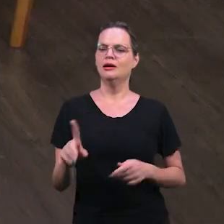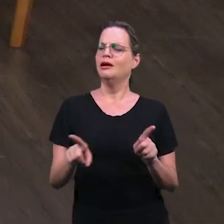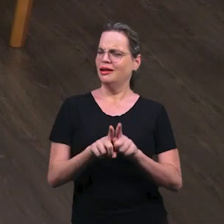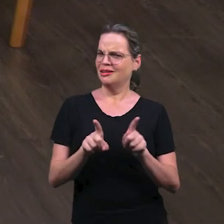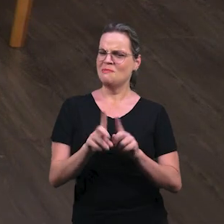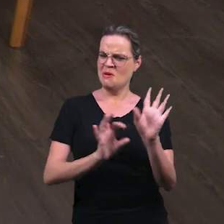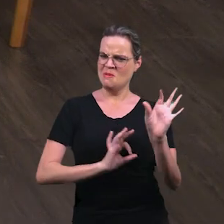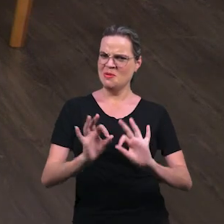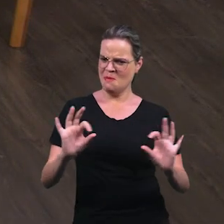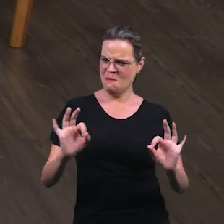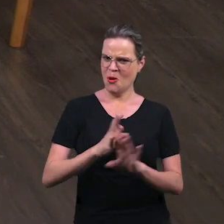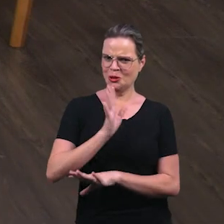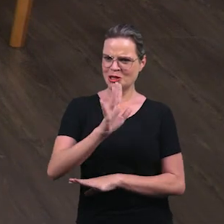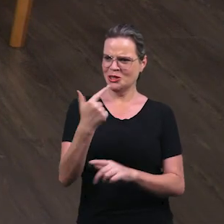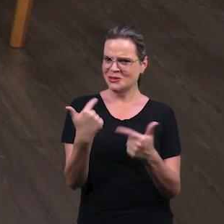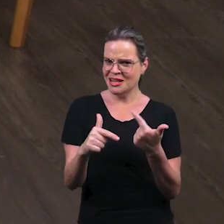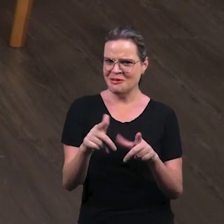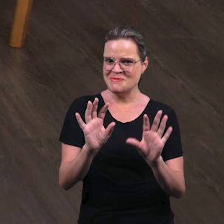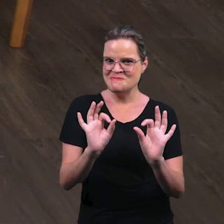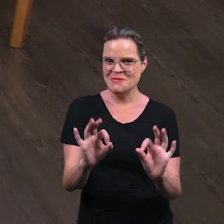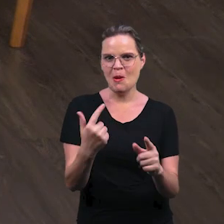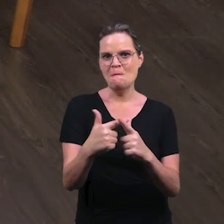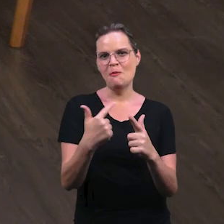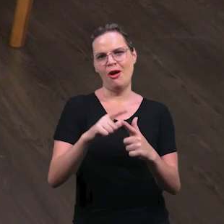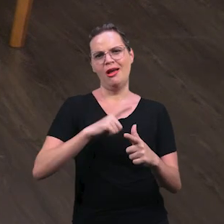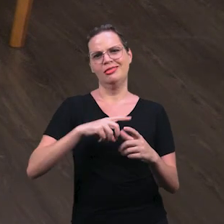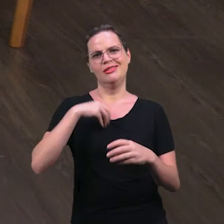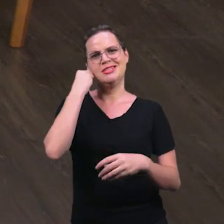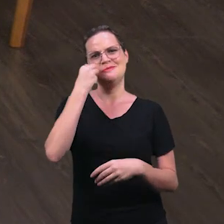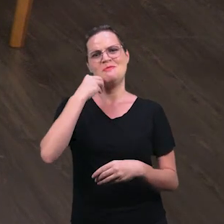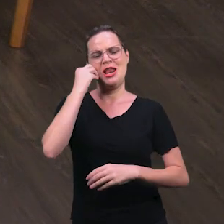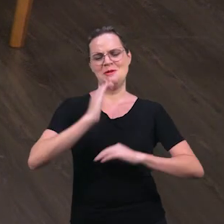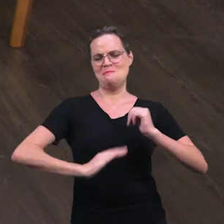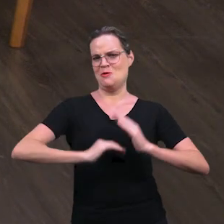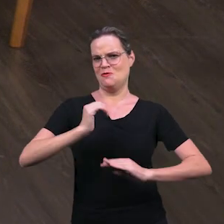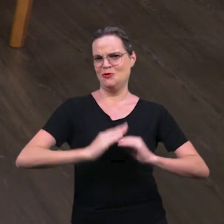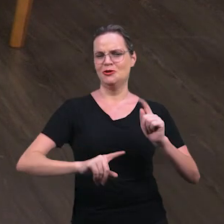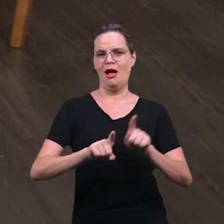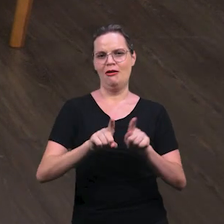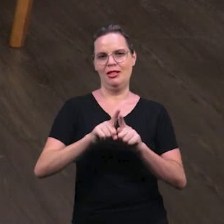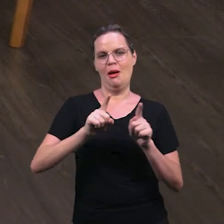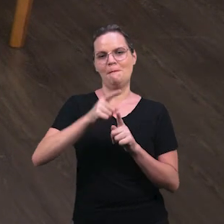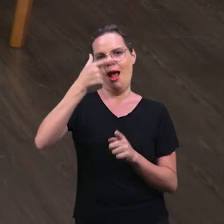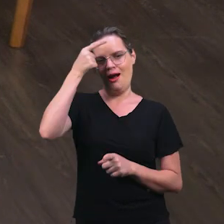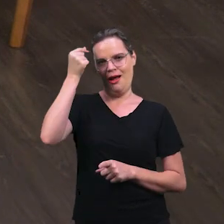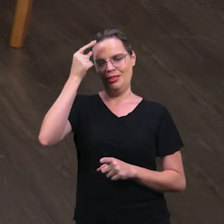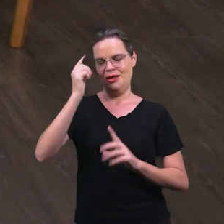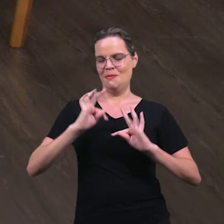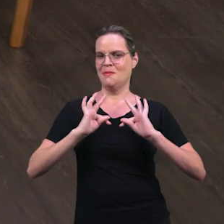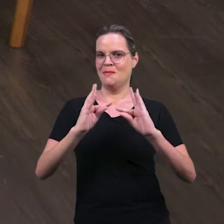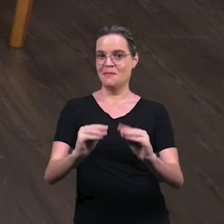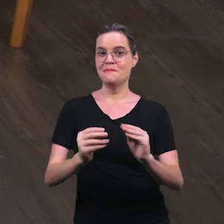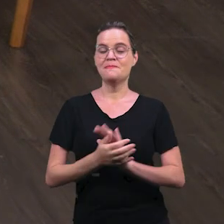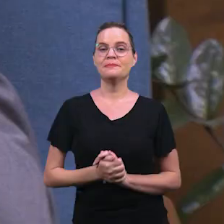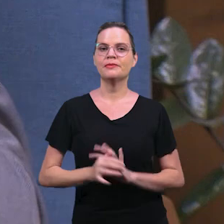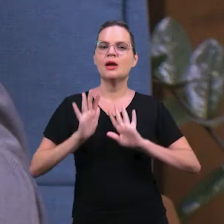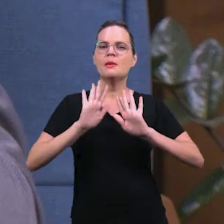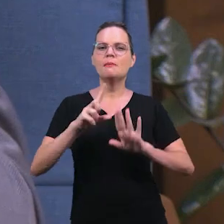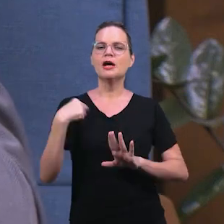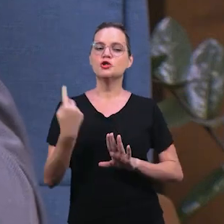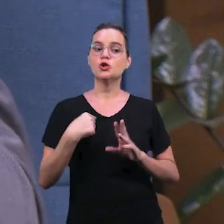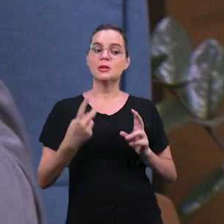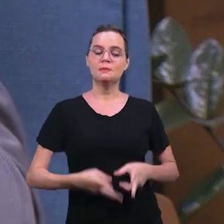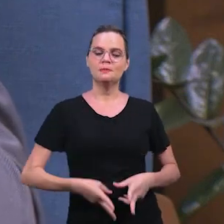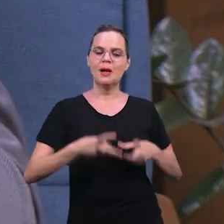claramente preparados para esse trabalho. Exato. Por conta de toda a carreira acadêmica, profissional e tudo mais. A gente tem